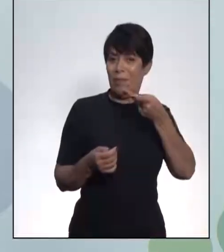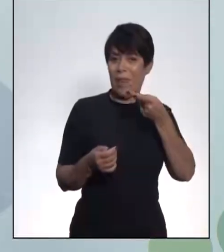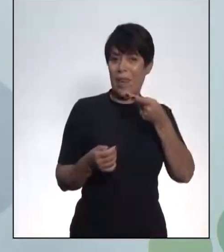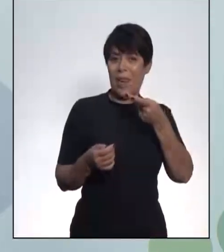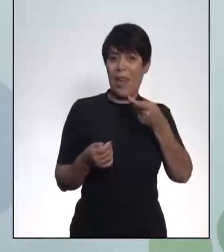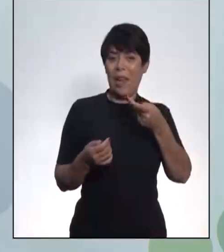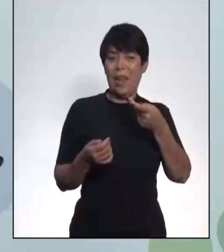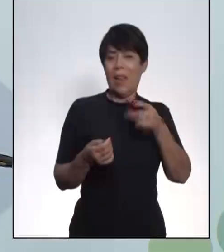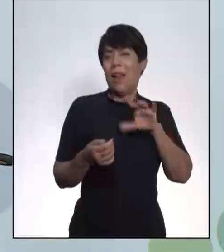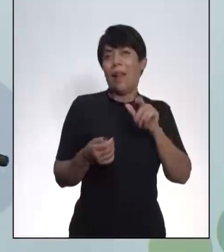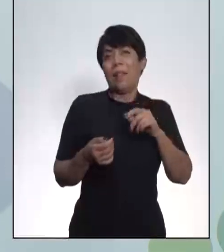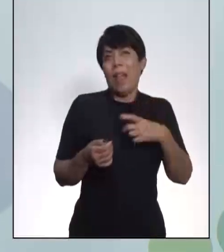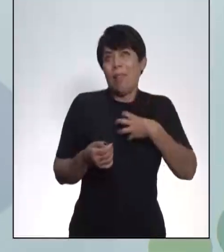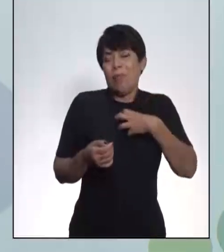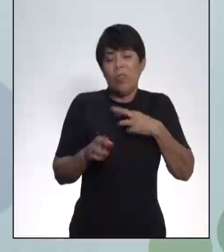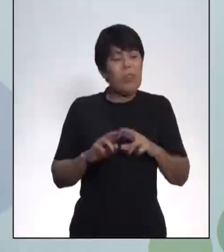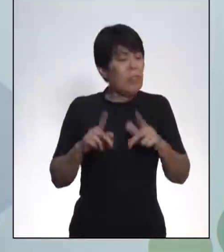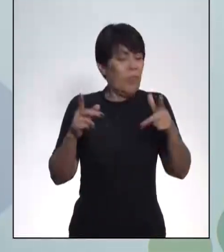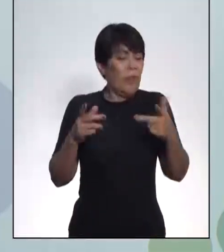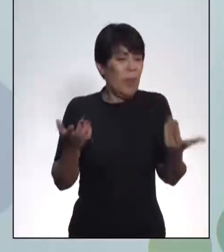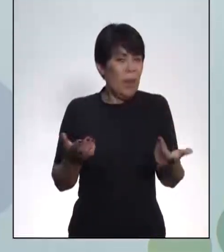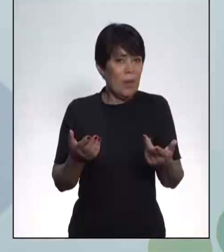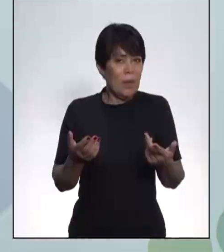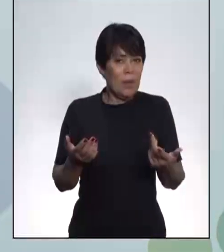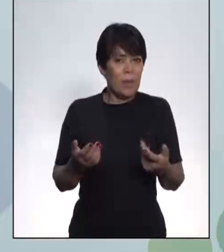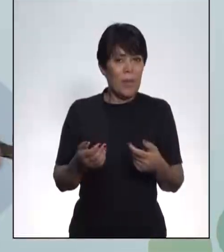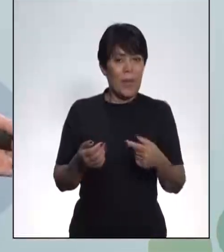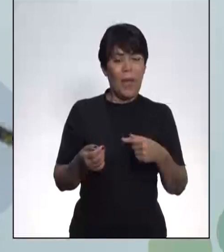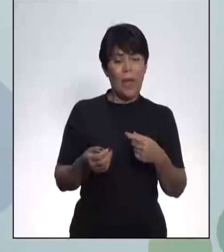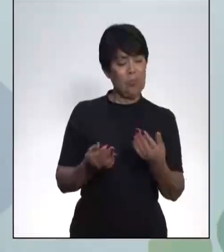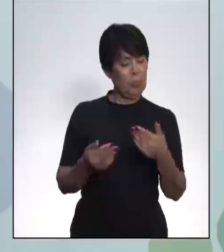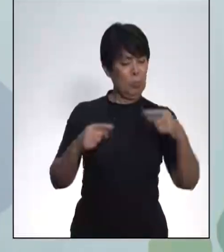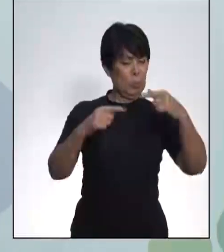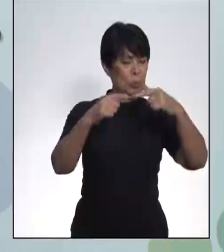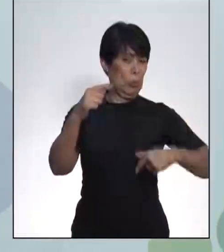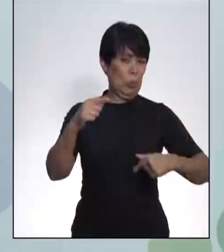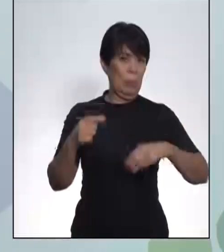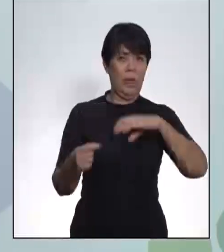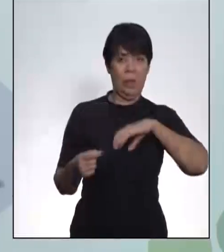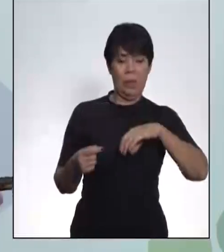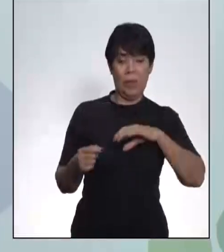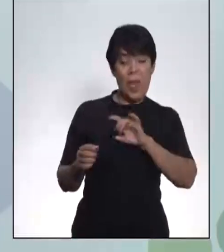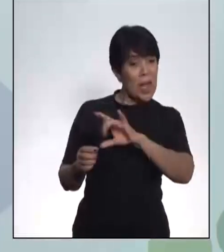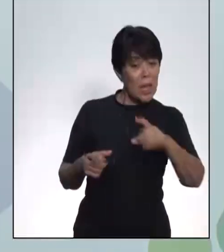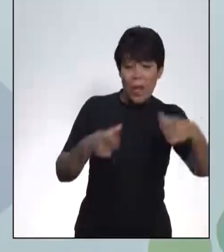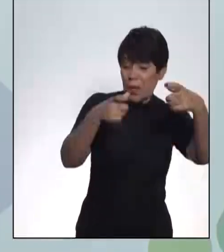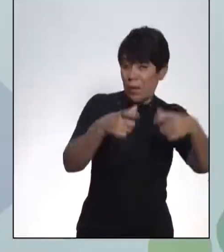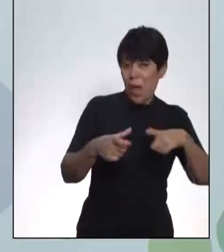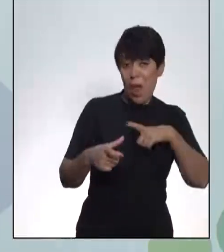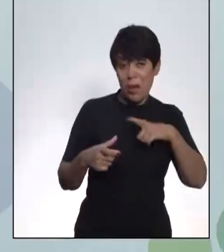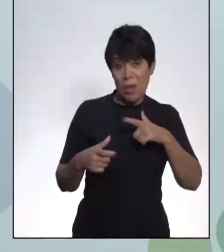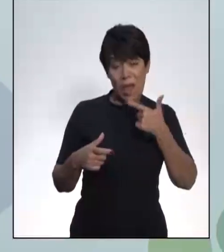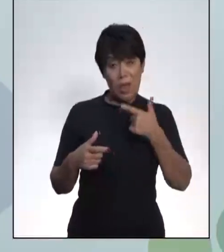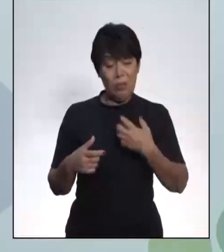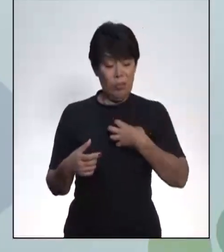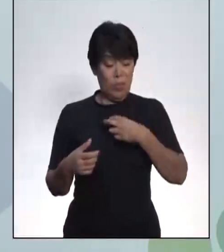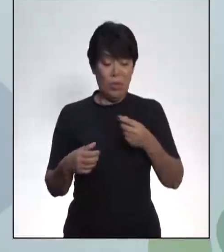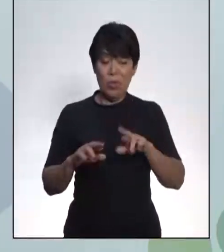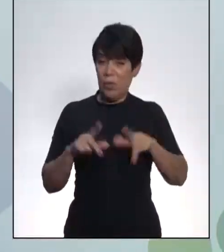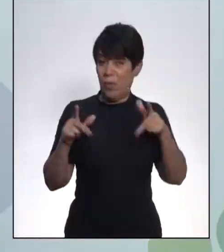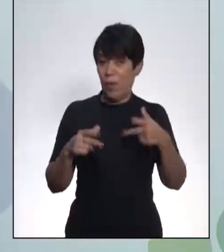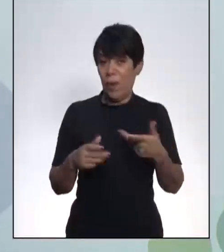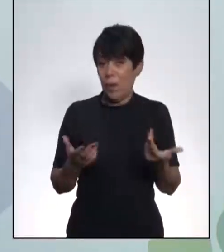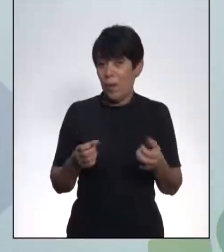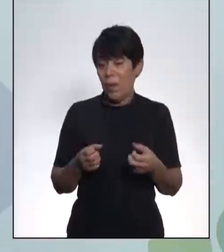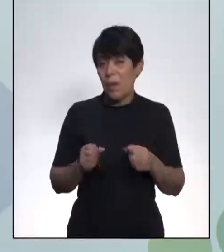vão sorver a nêspera. Tem condições de a gente falar igual um português? Não tem. Cada lugar tem seu jeito, cada um tem sua linguagem. Você é jovem, tem sua